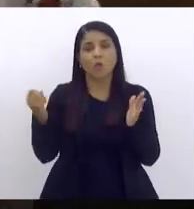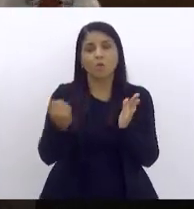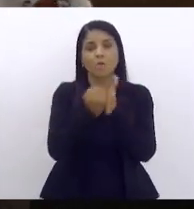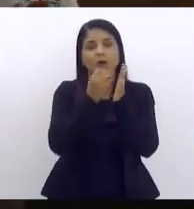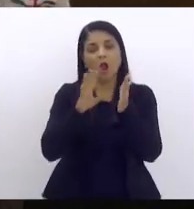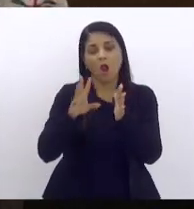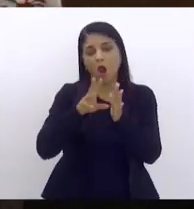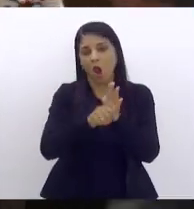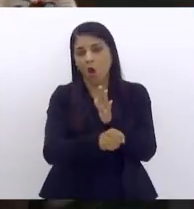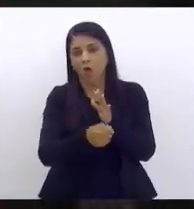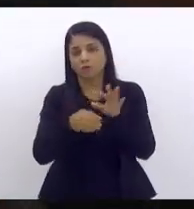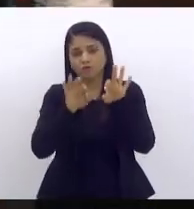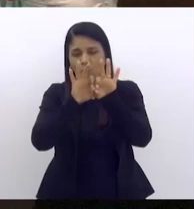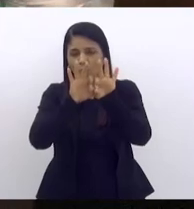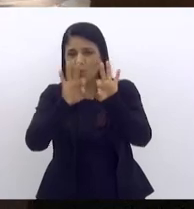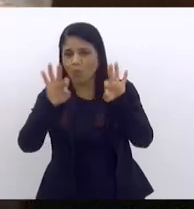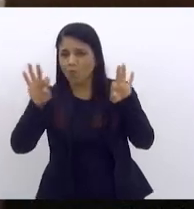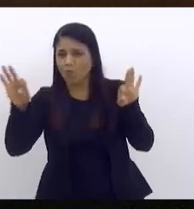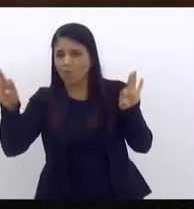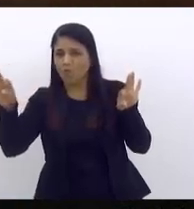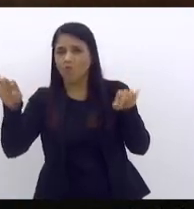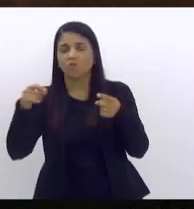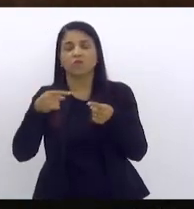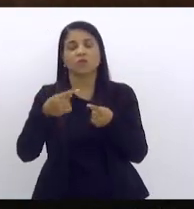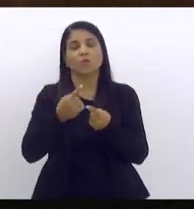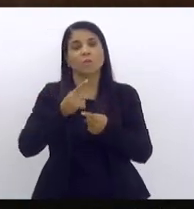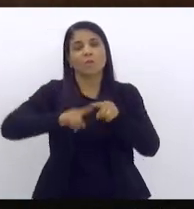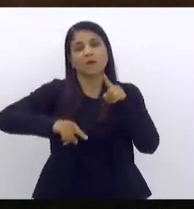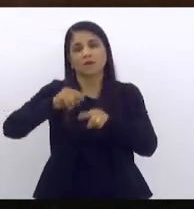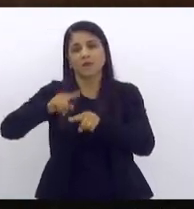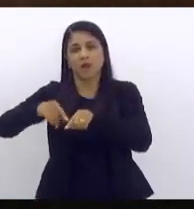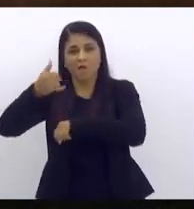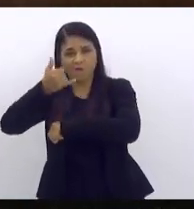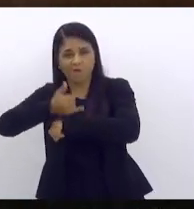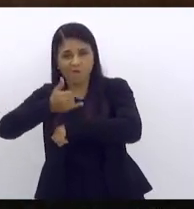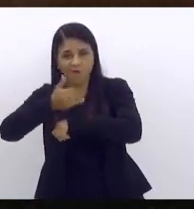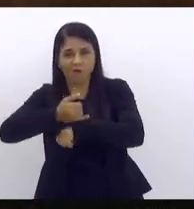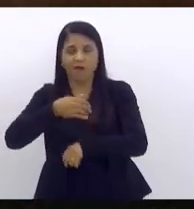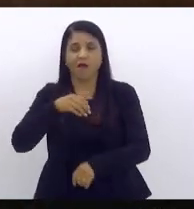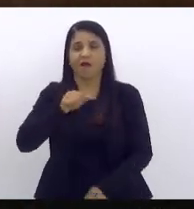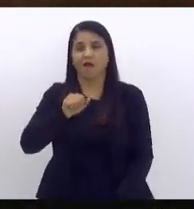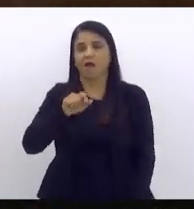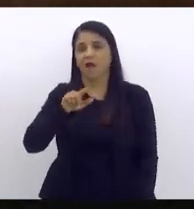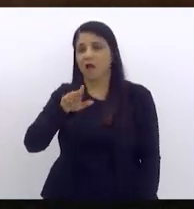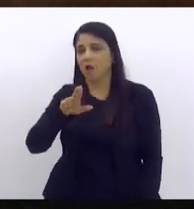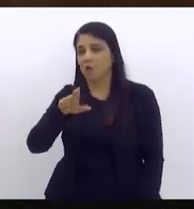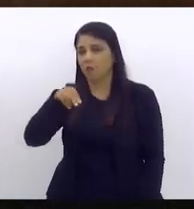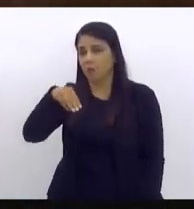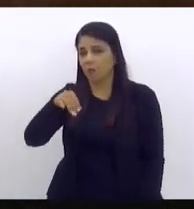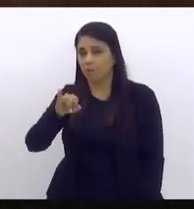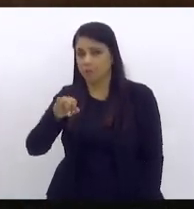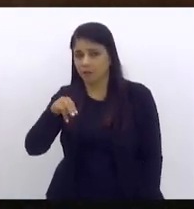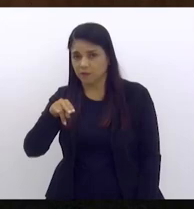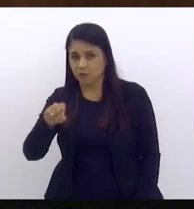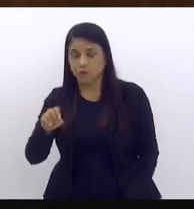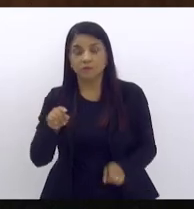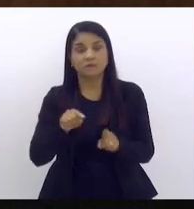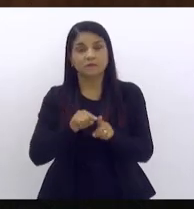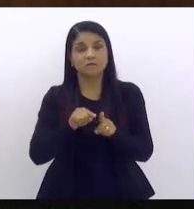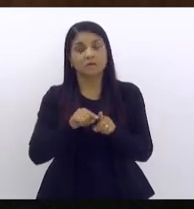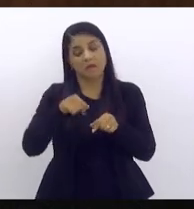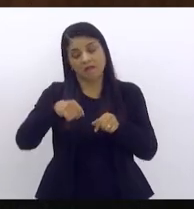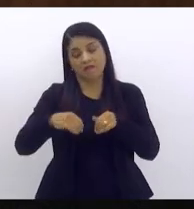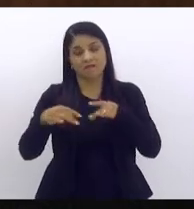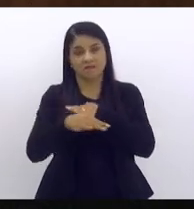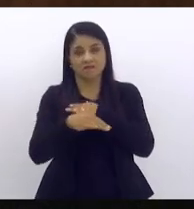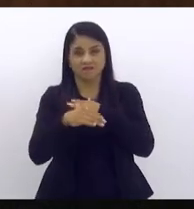de cabos ou de material de ferro ou alumínio que impacta diretamente na cidade do Rio